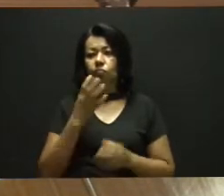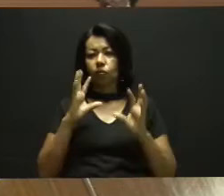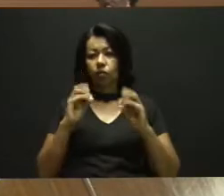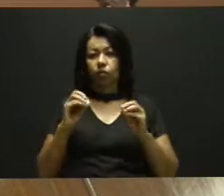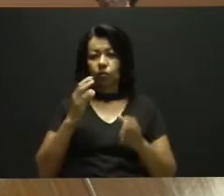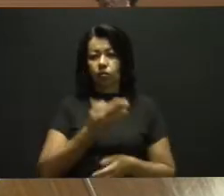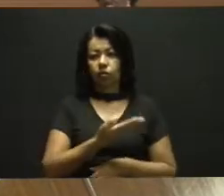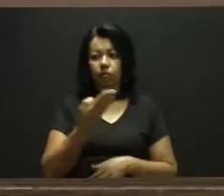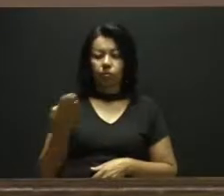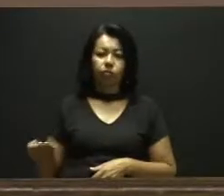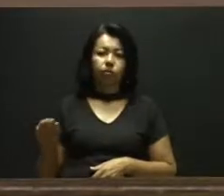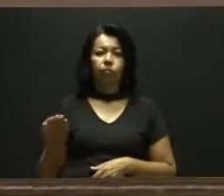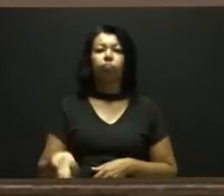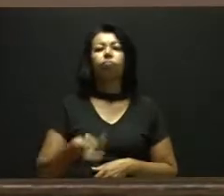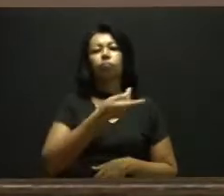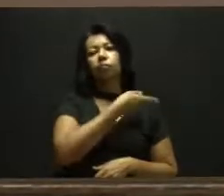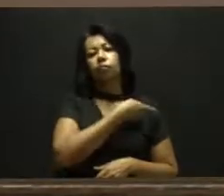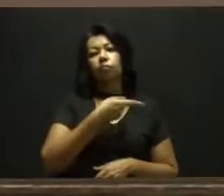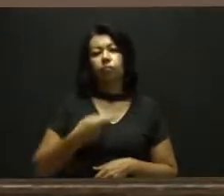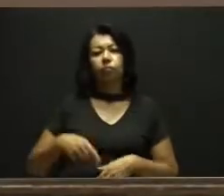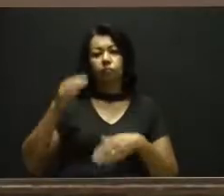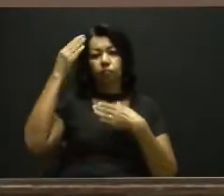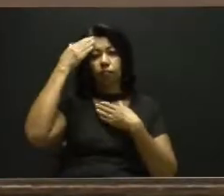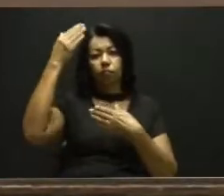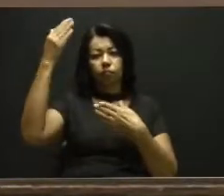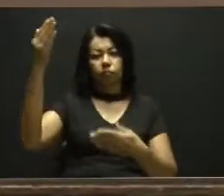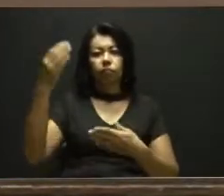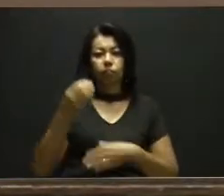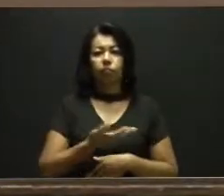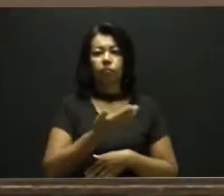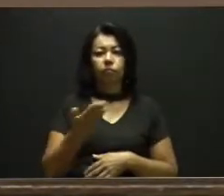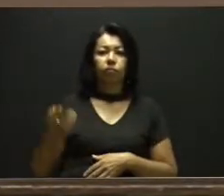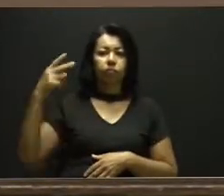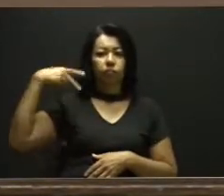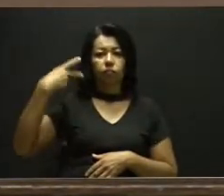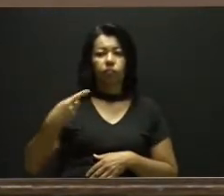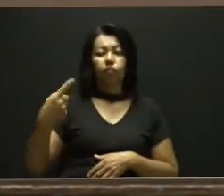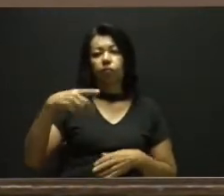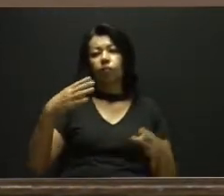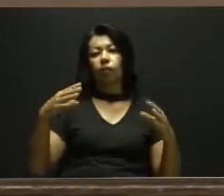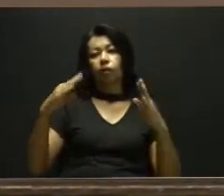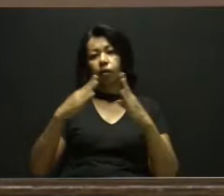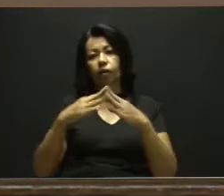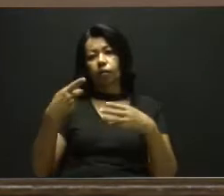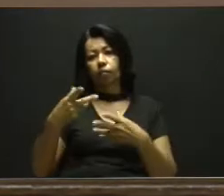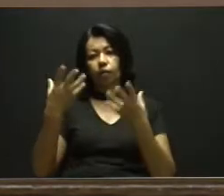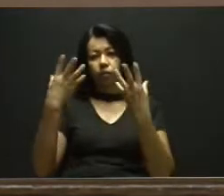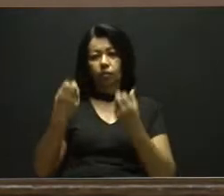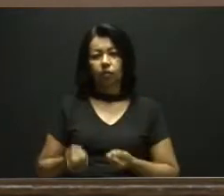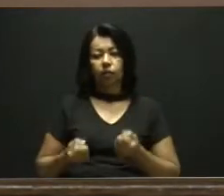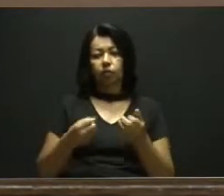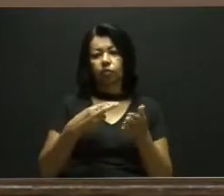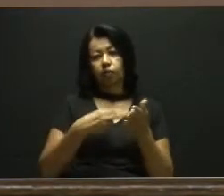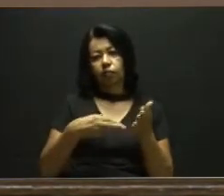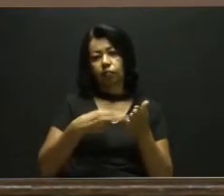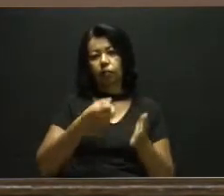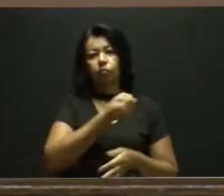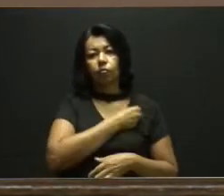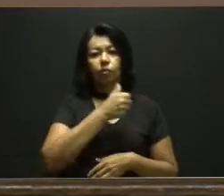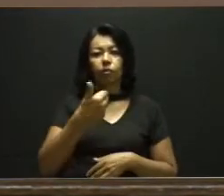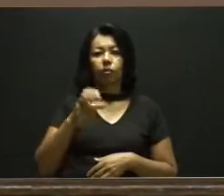todos esta prevê presidência agradece a todos os vereadores desta casa pela aprovação do requerimento número